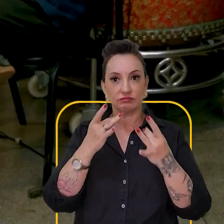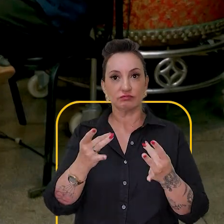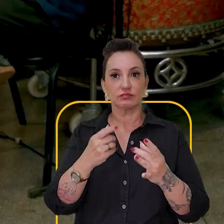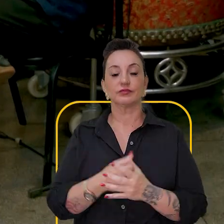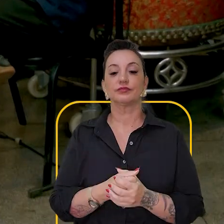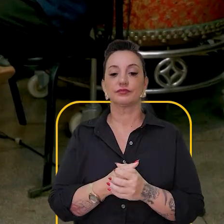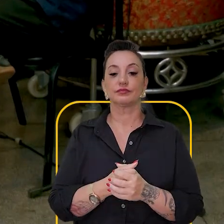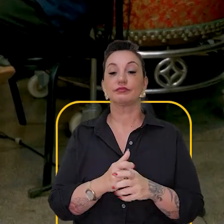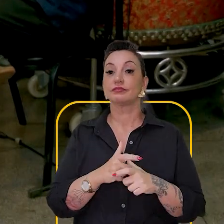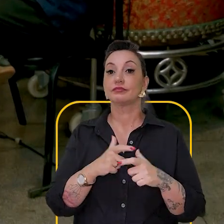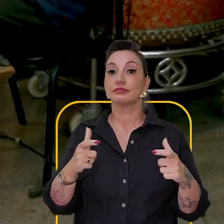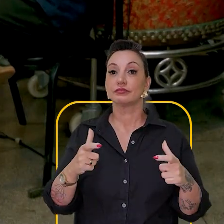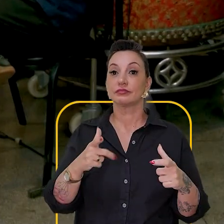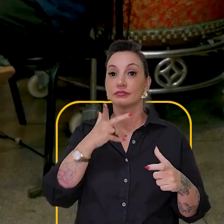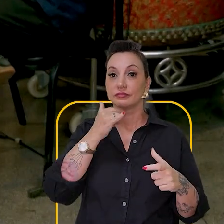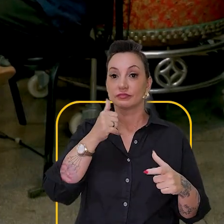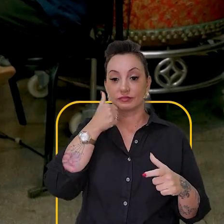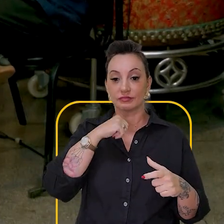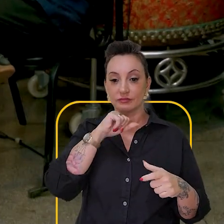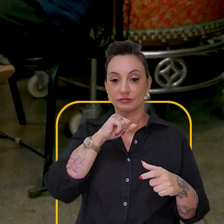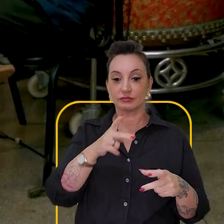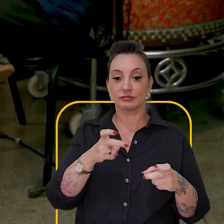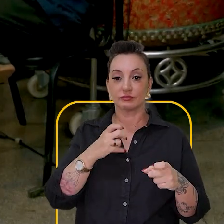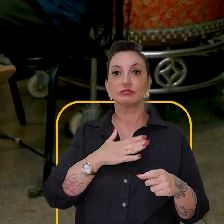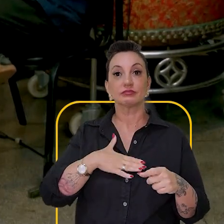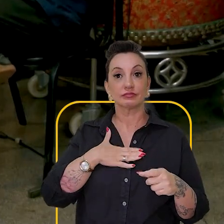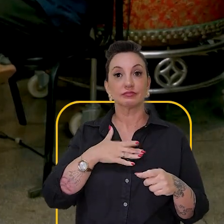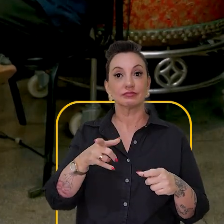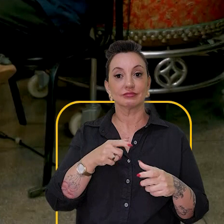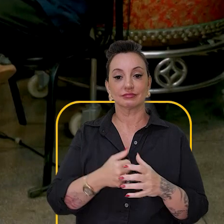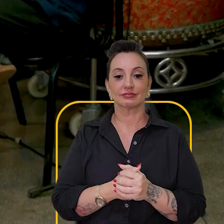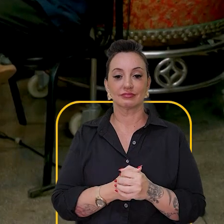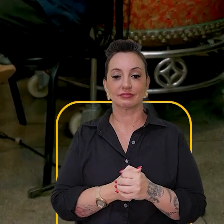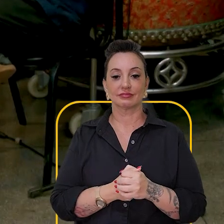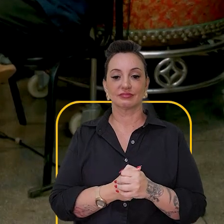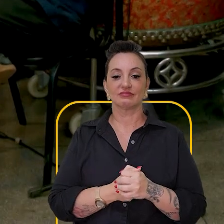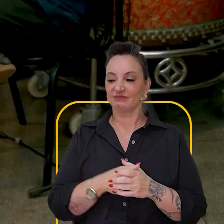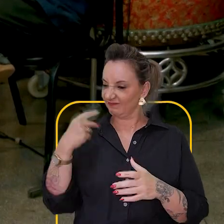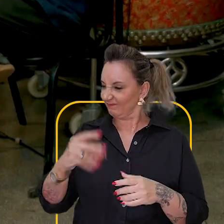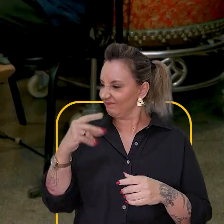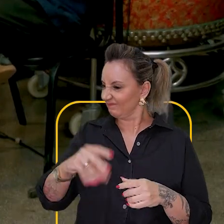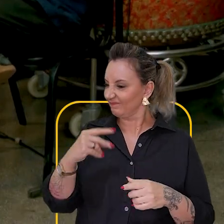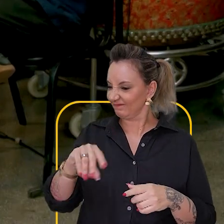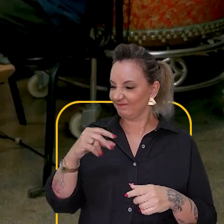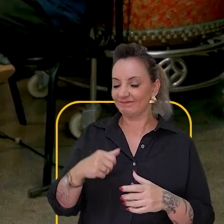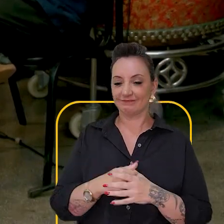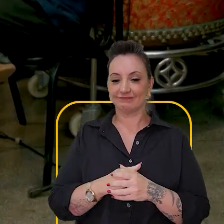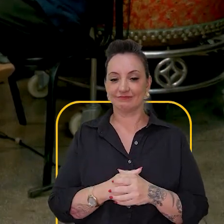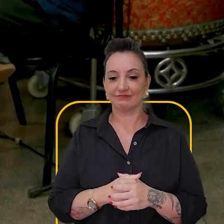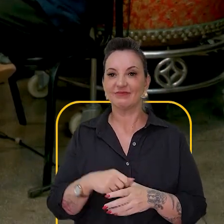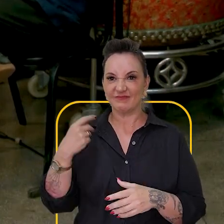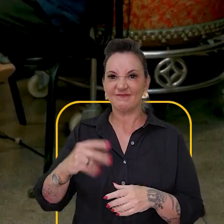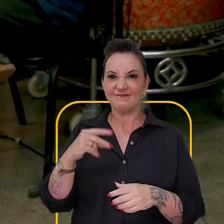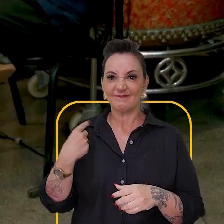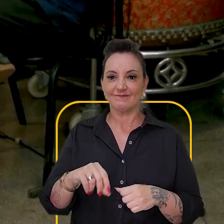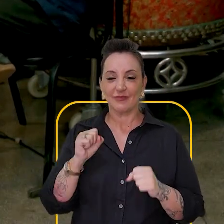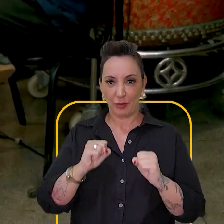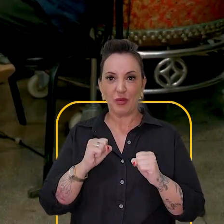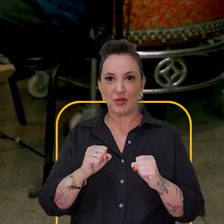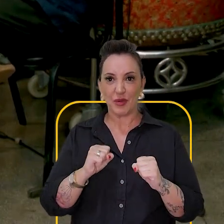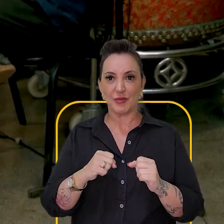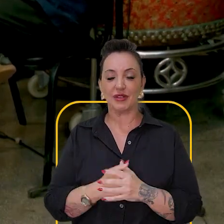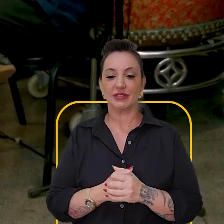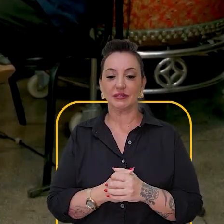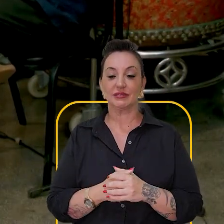atenção e a maioria dos Pais ali eu vejo que gostam ele fala isso não não não pode dar